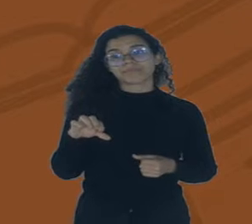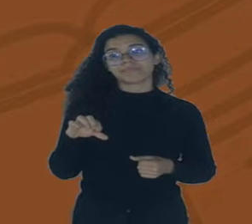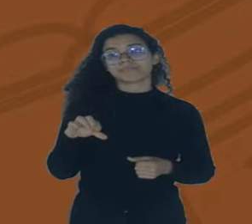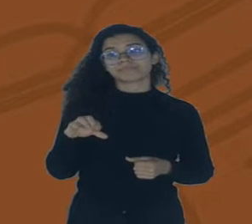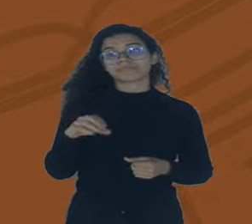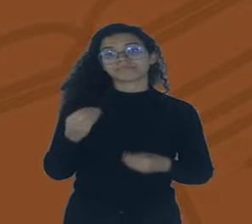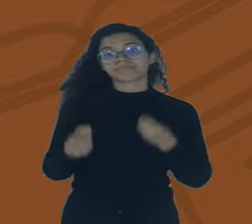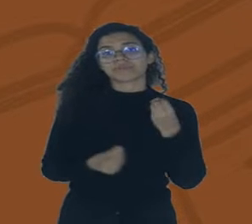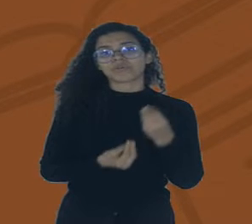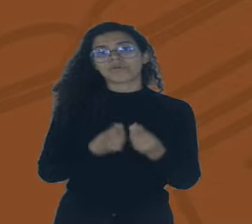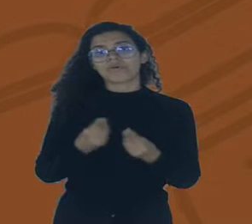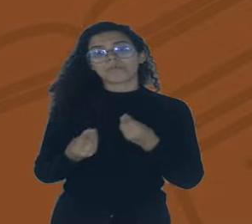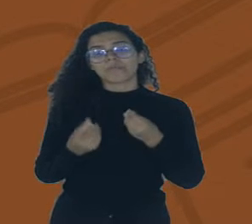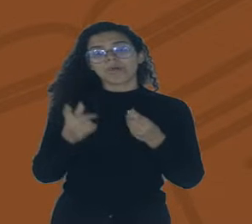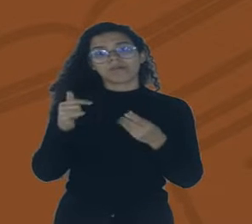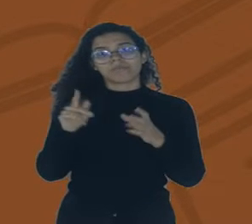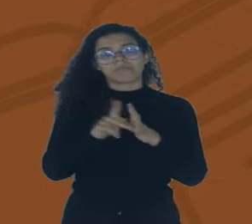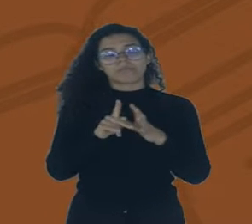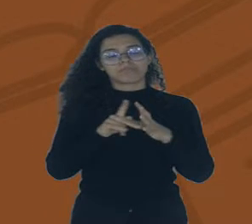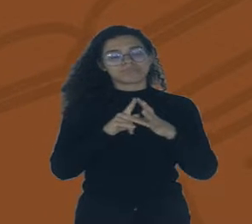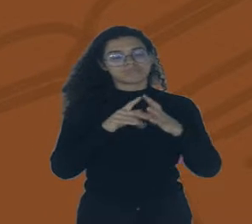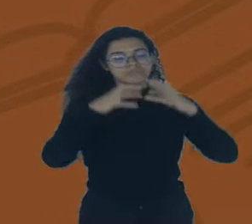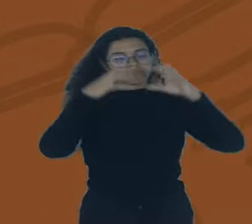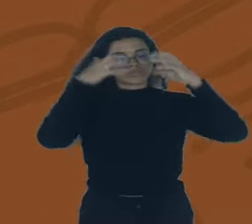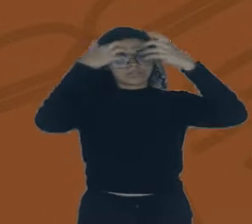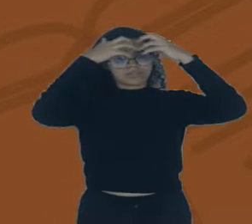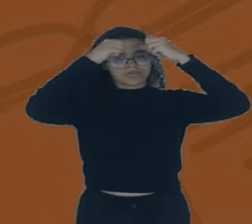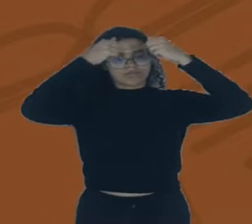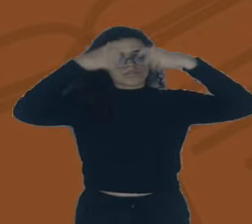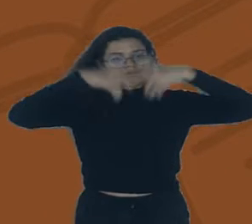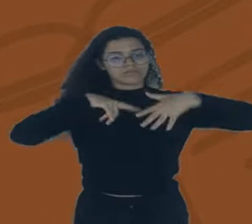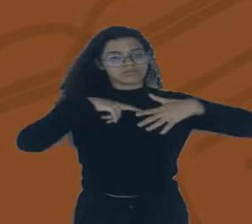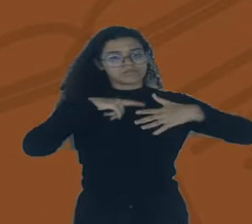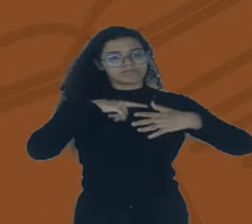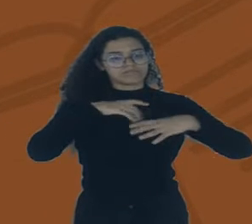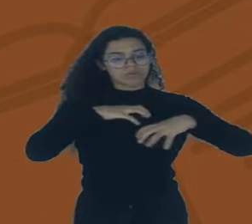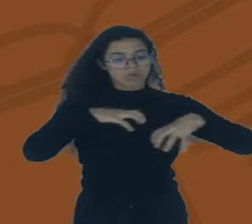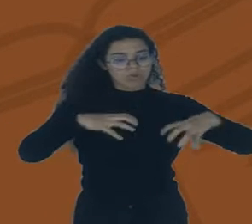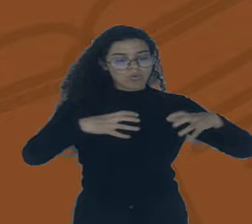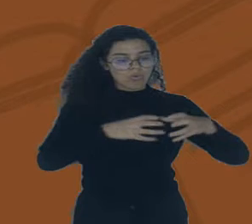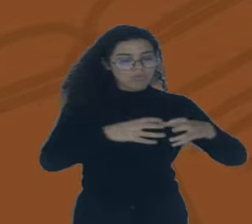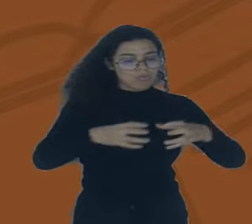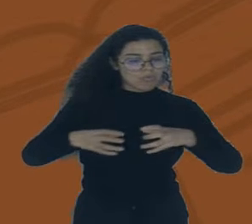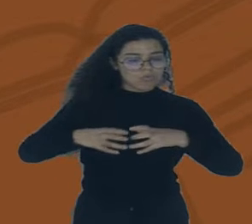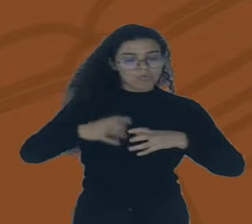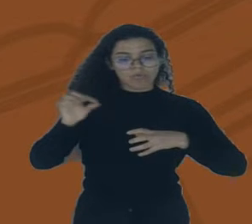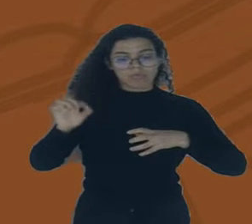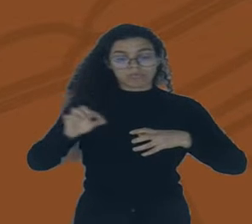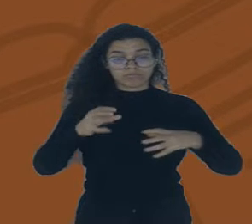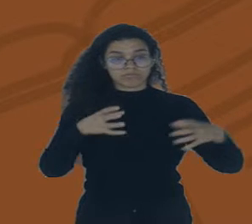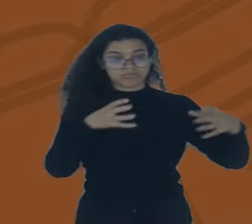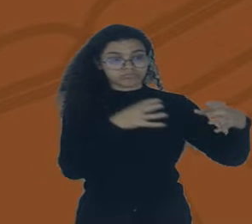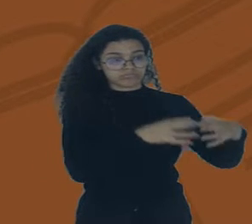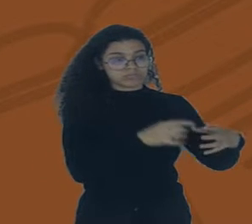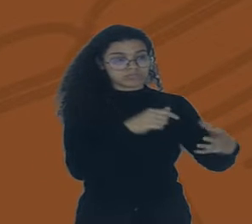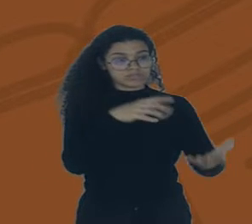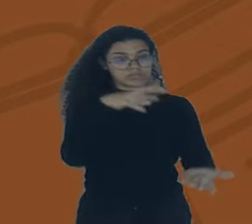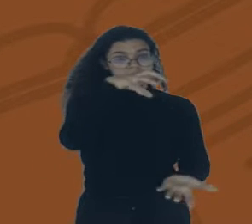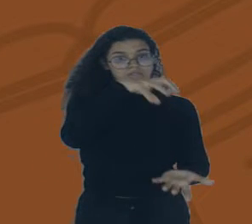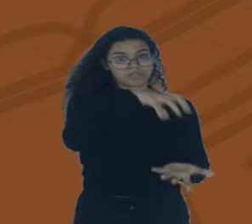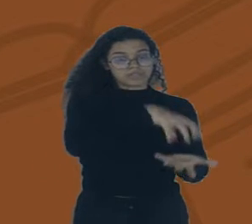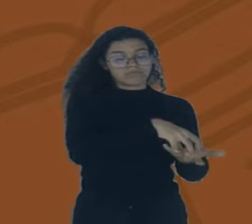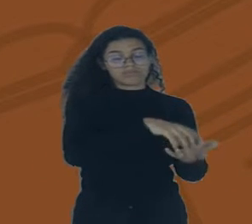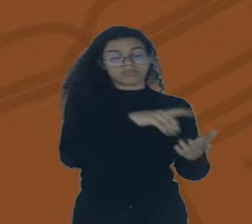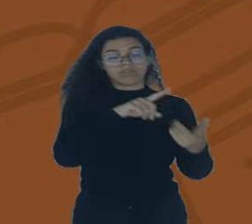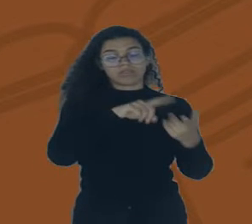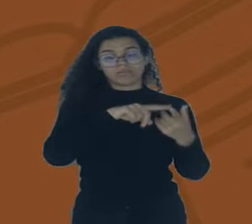como é dividido o sistema nervoso. Nós vimos que é dividido basicamente em duas partes. Sistema nervoso central